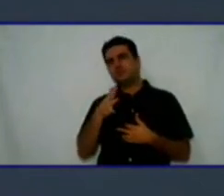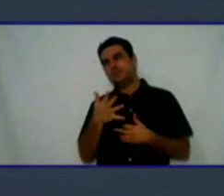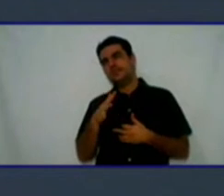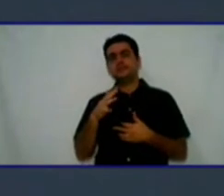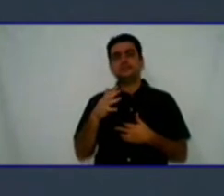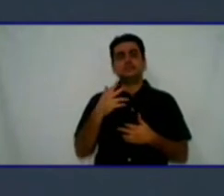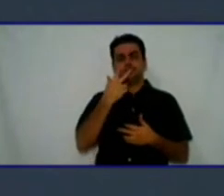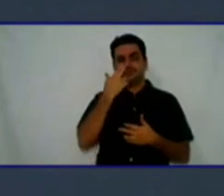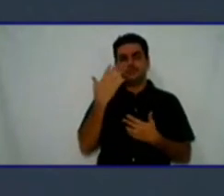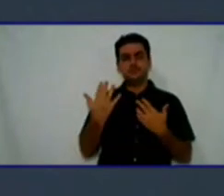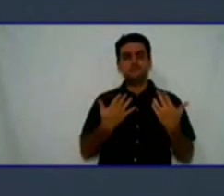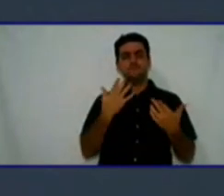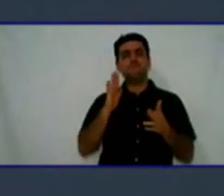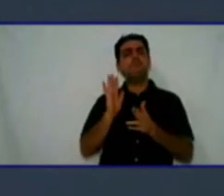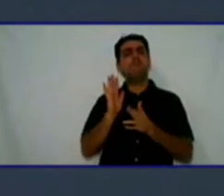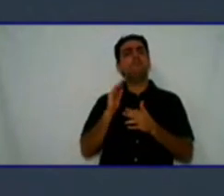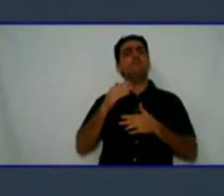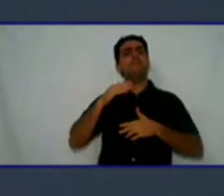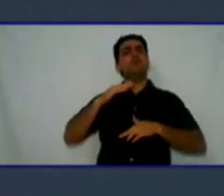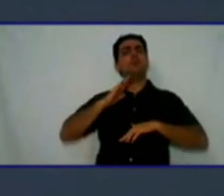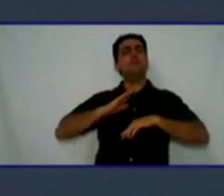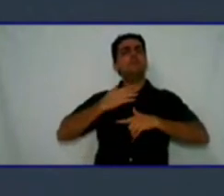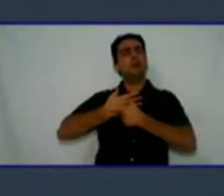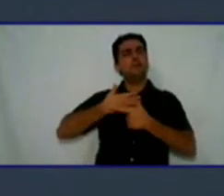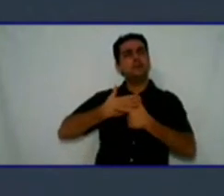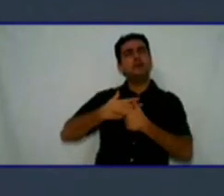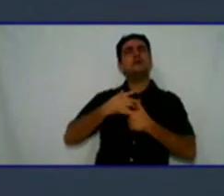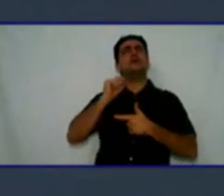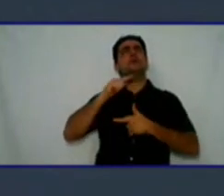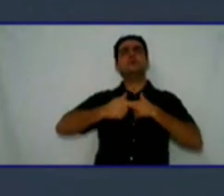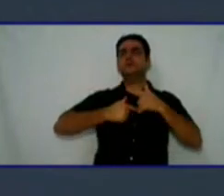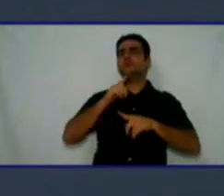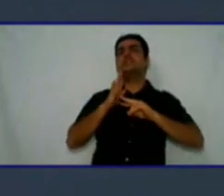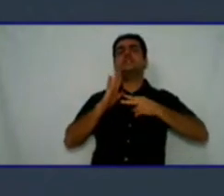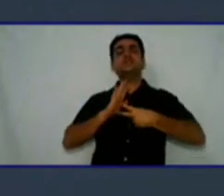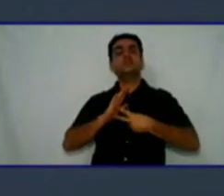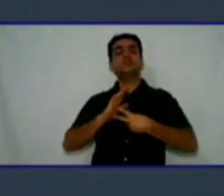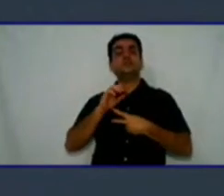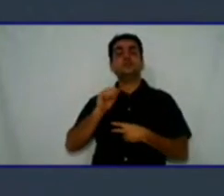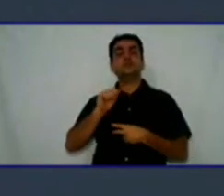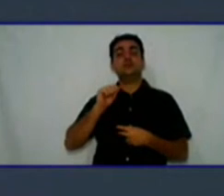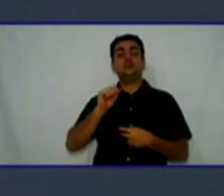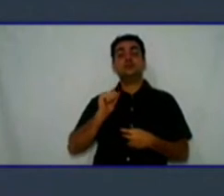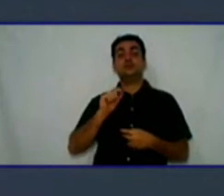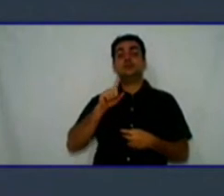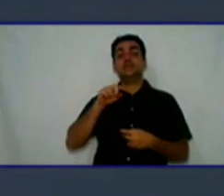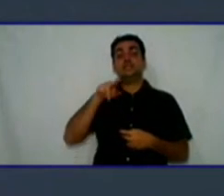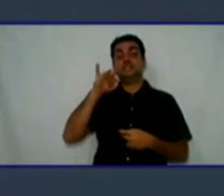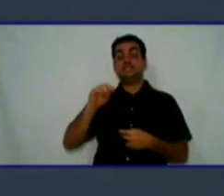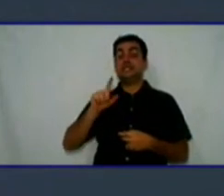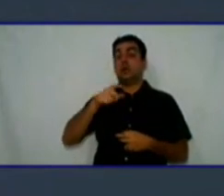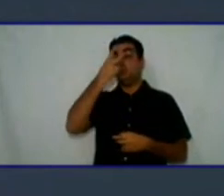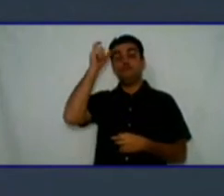da atribuição do significante nazista a um